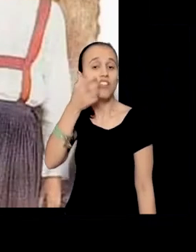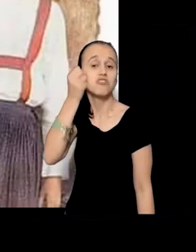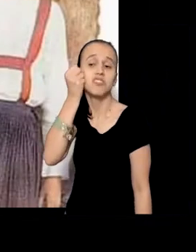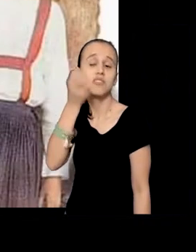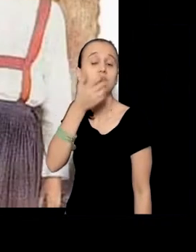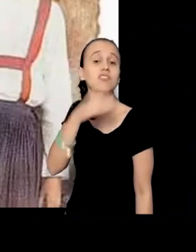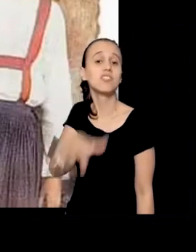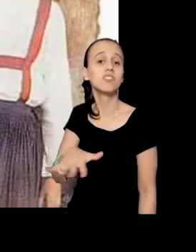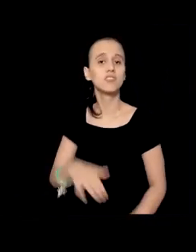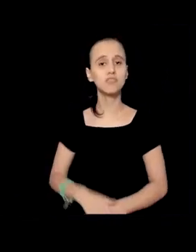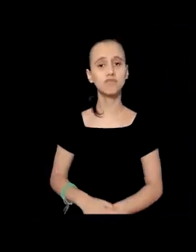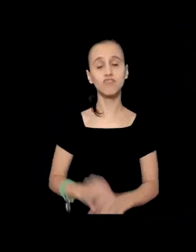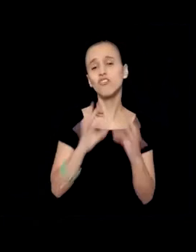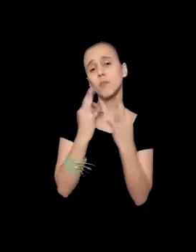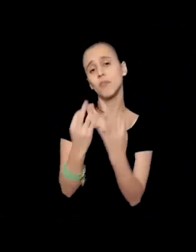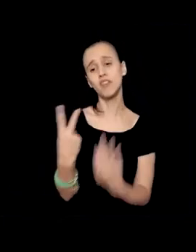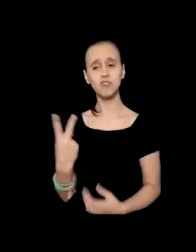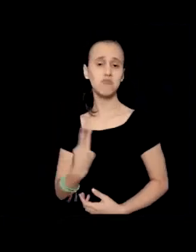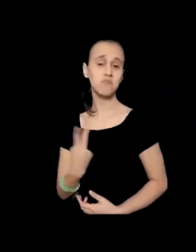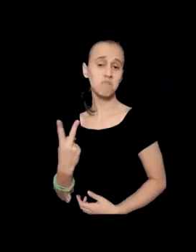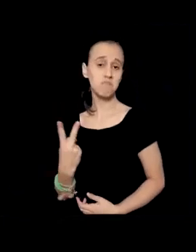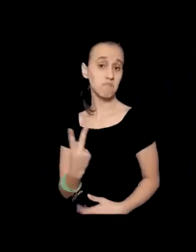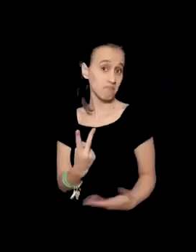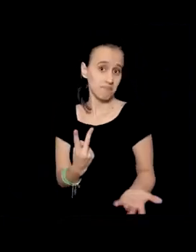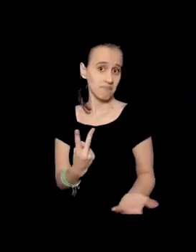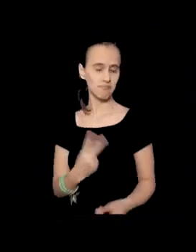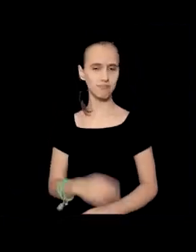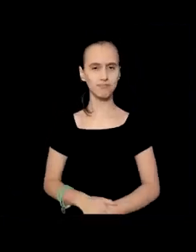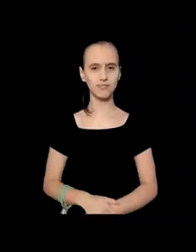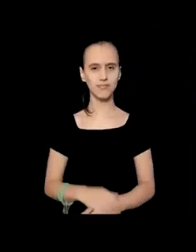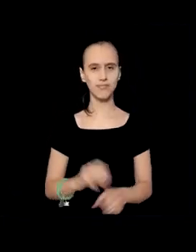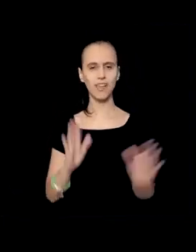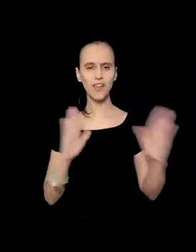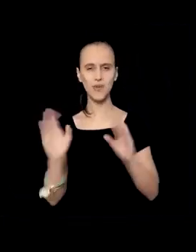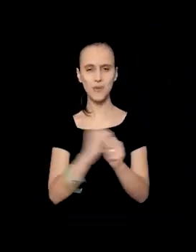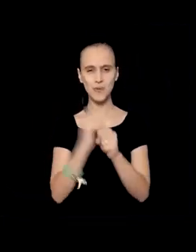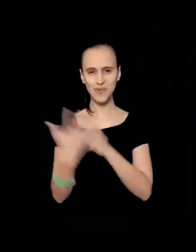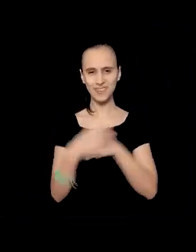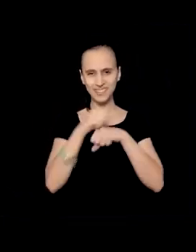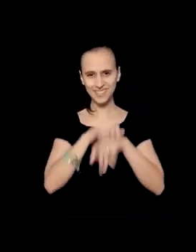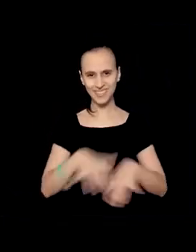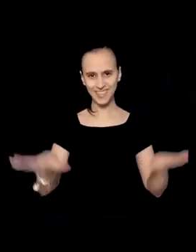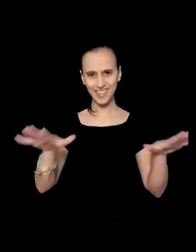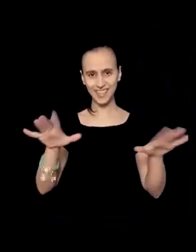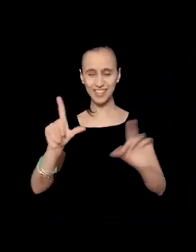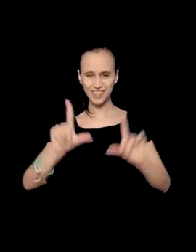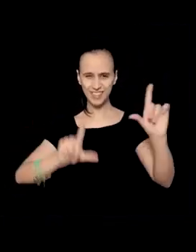de duas. Duas pessoas. A melhor coisa que a quarentena me proporcionou